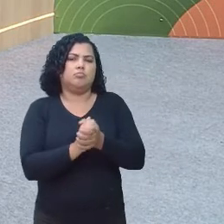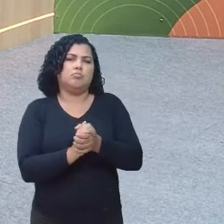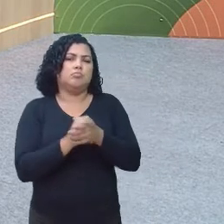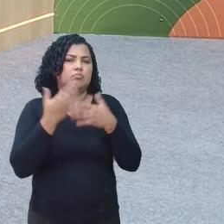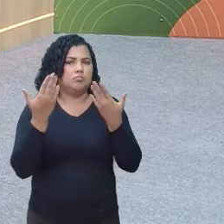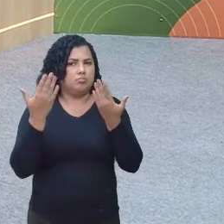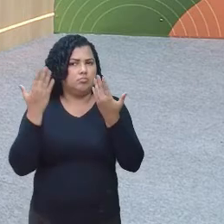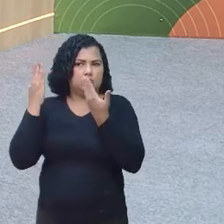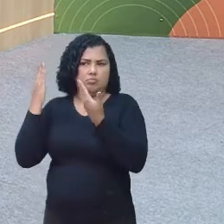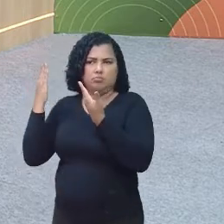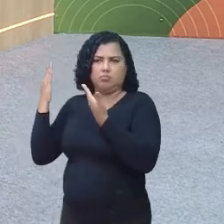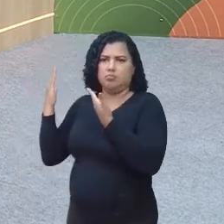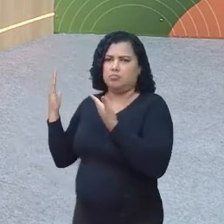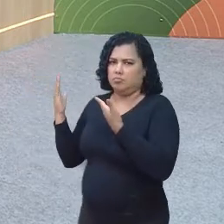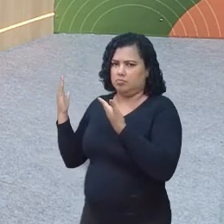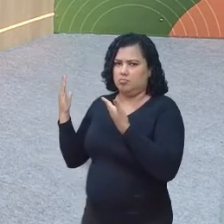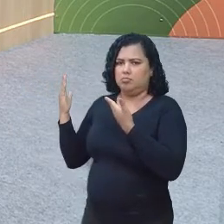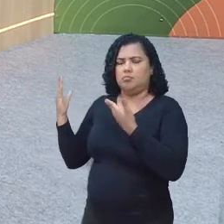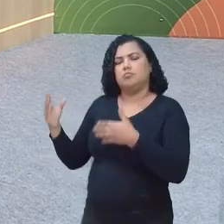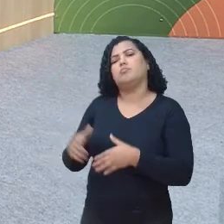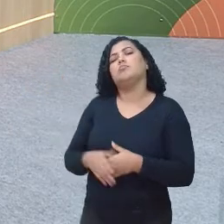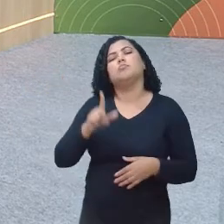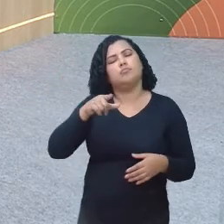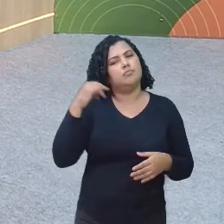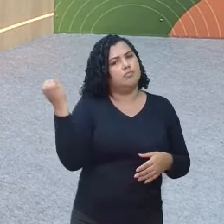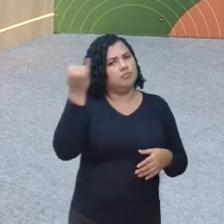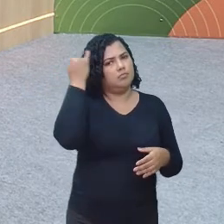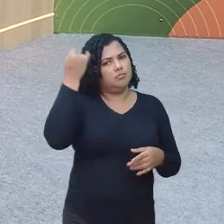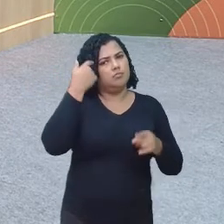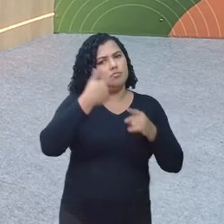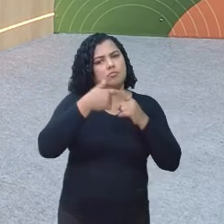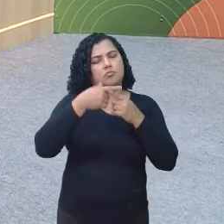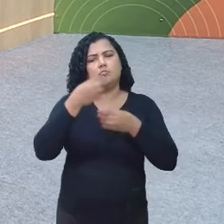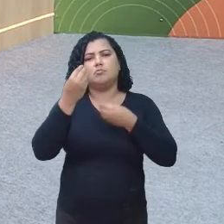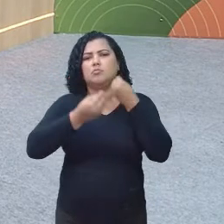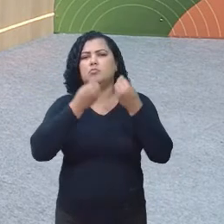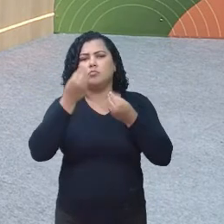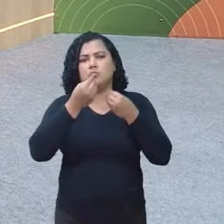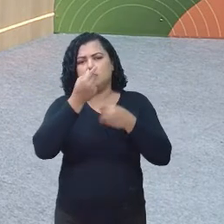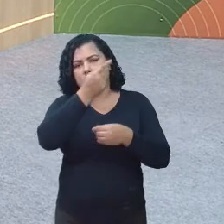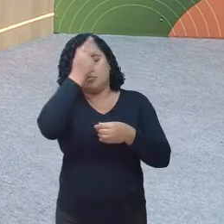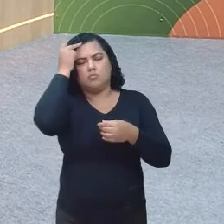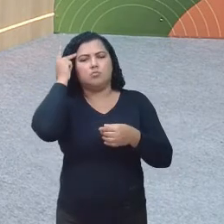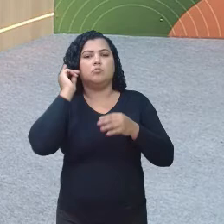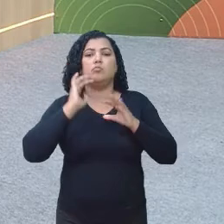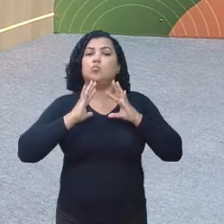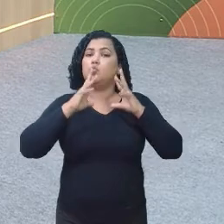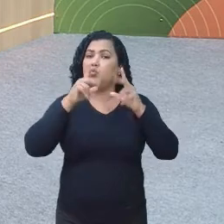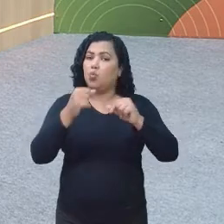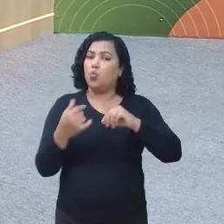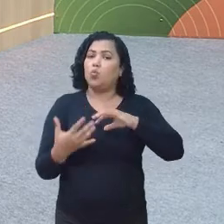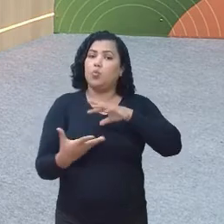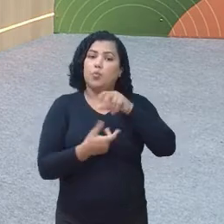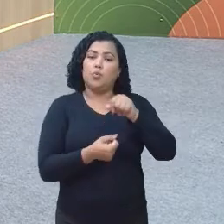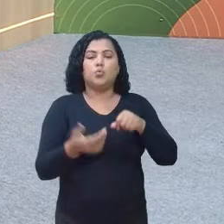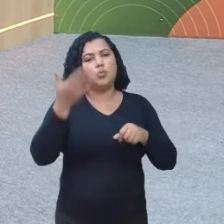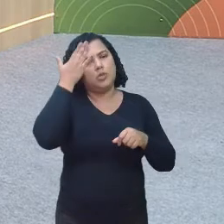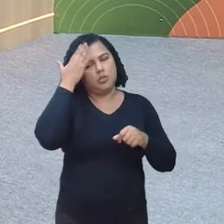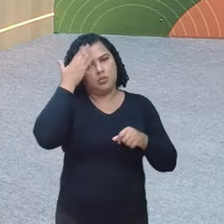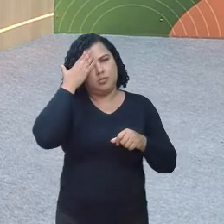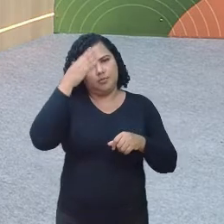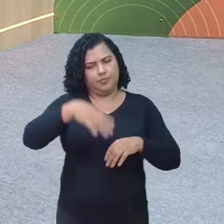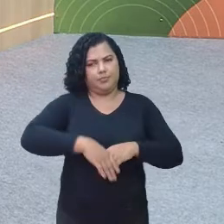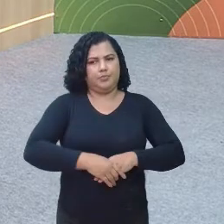potenciação quanto da radiciação, elas são importantes porque são maneiras universais de se escrever matemática, né? A matemática como